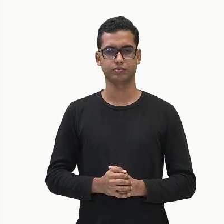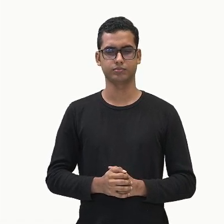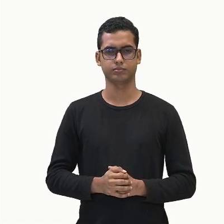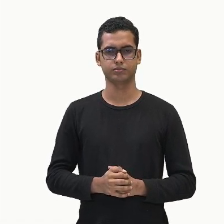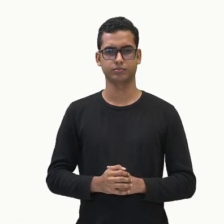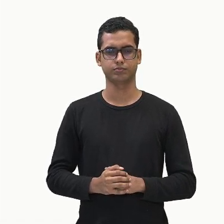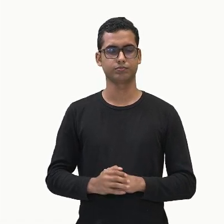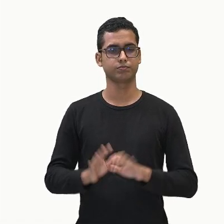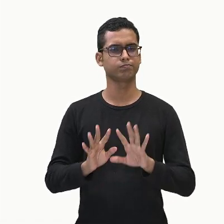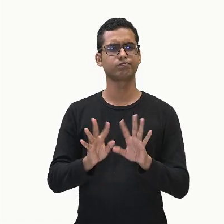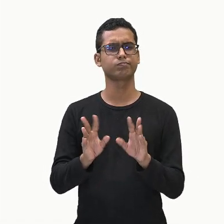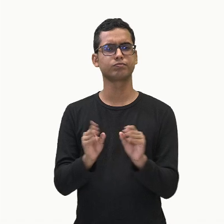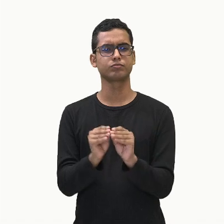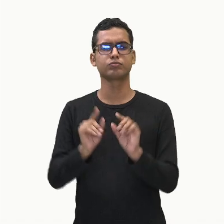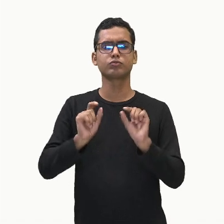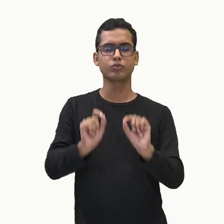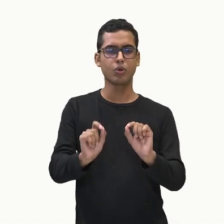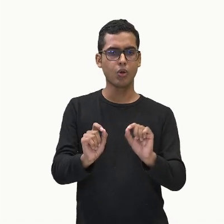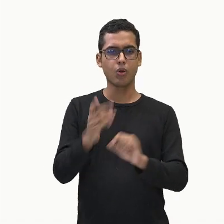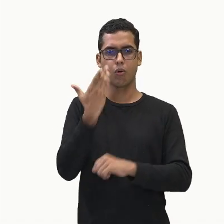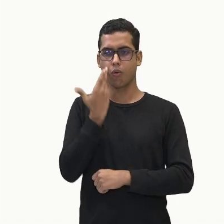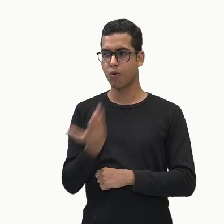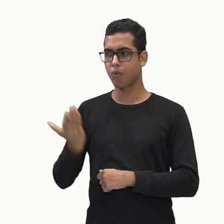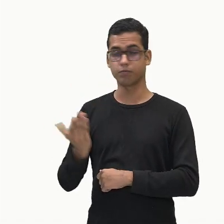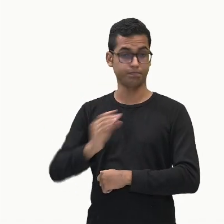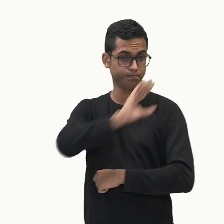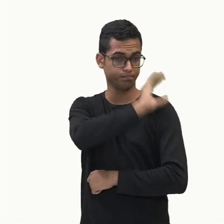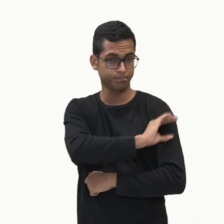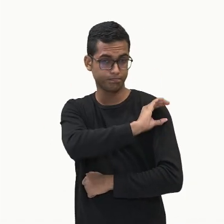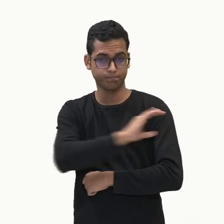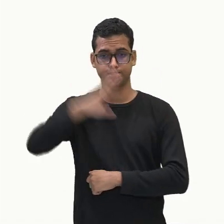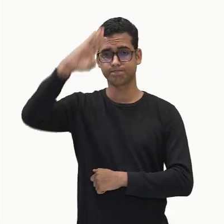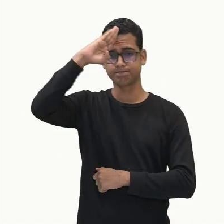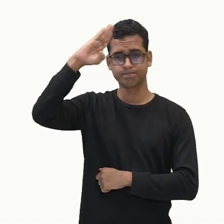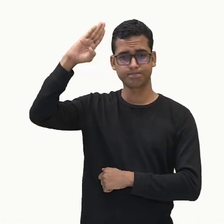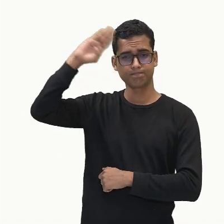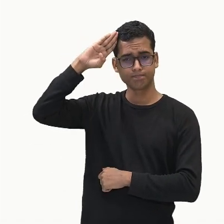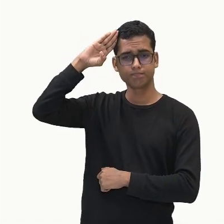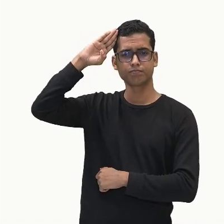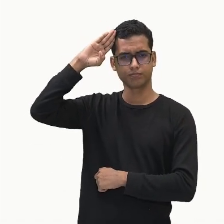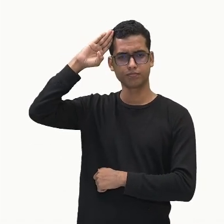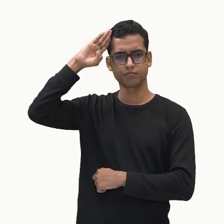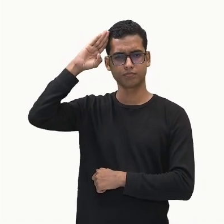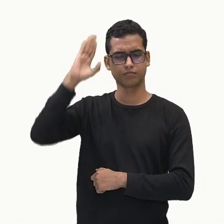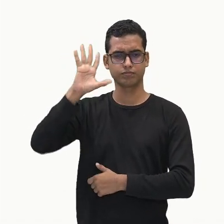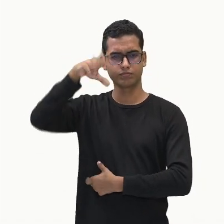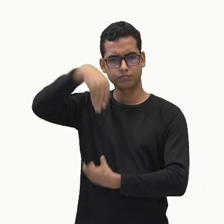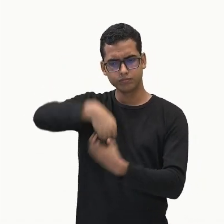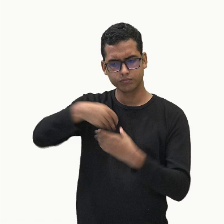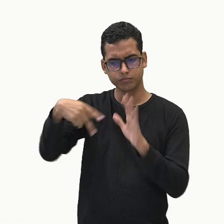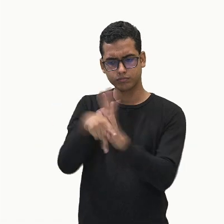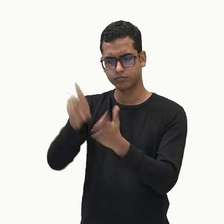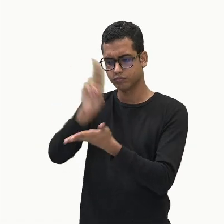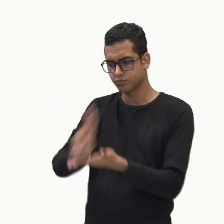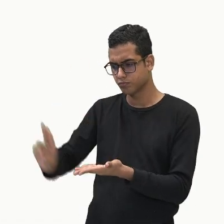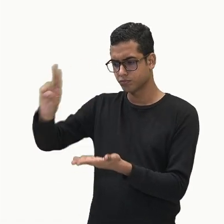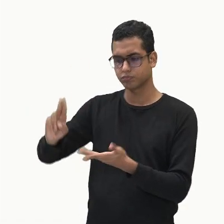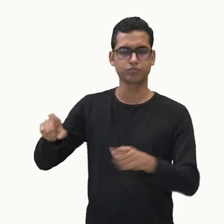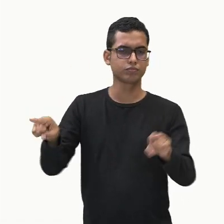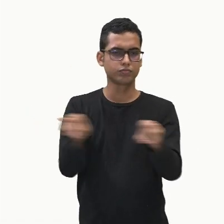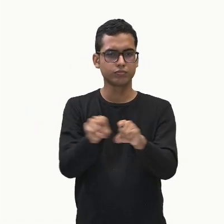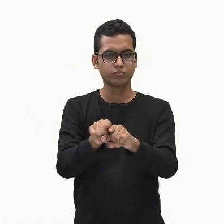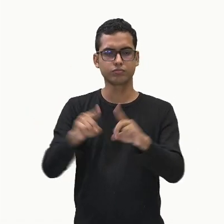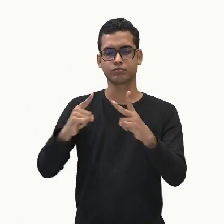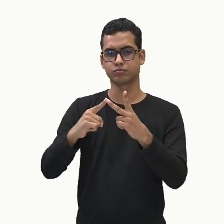Então, esse é o coordenador acadêmico. Então, dentro das universidades, dentro das escolas,